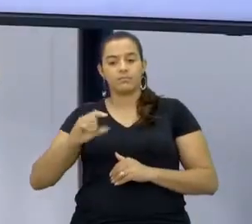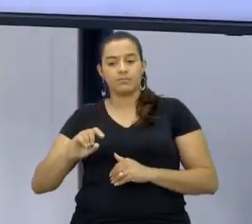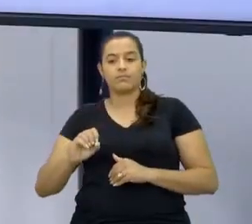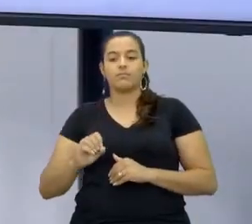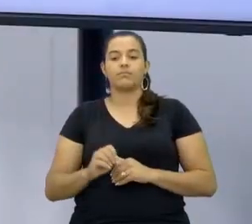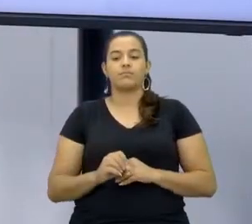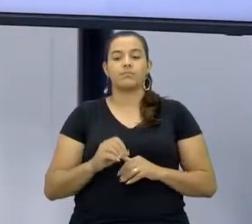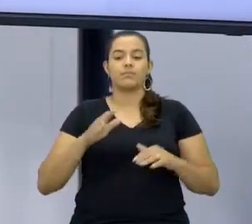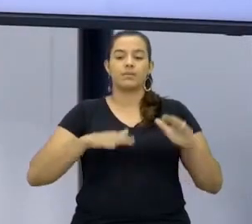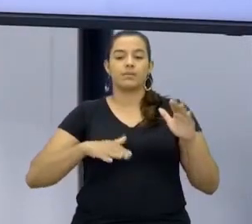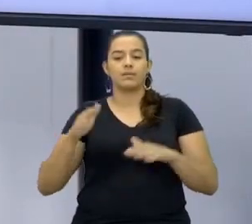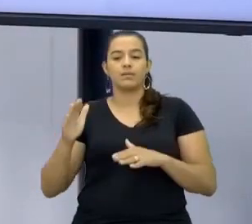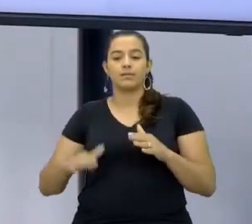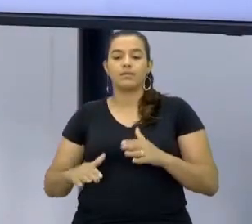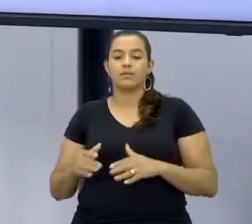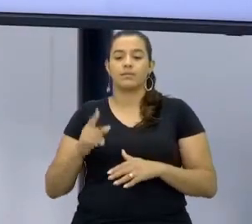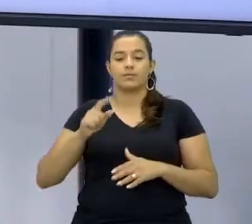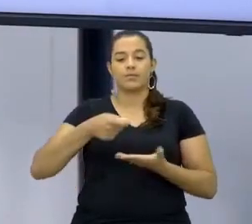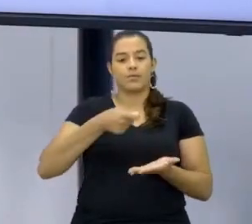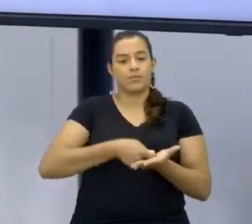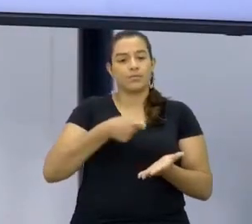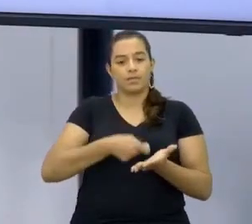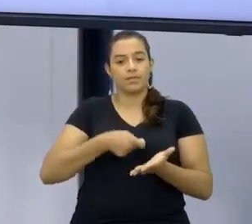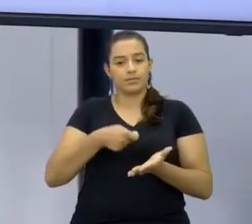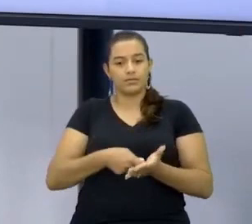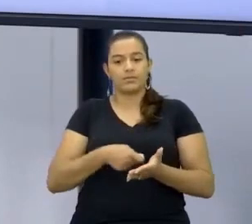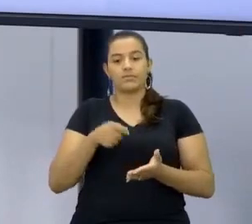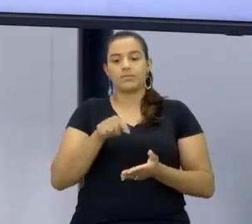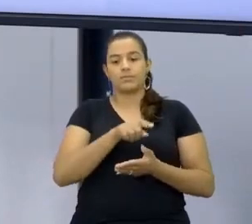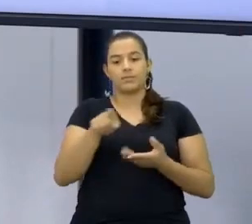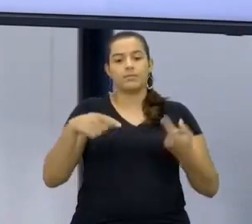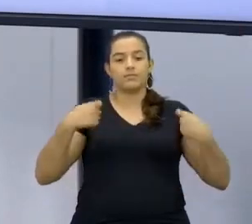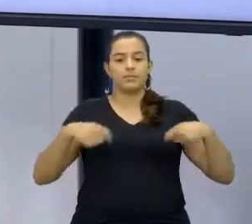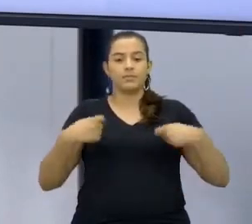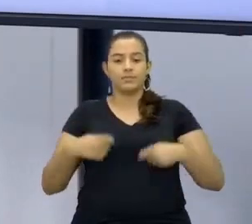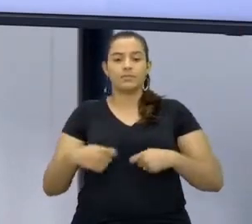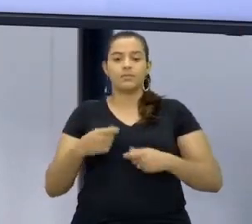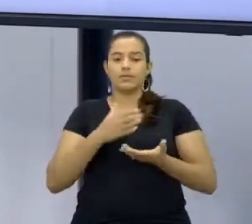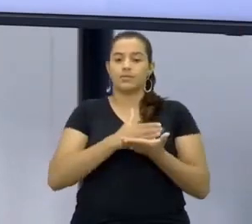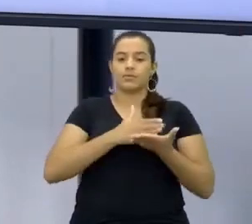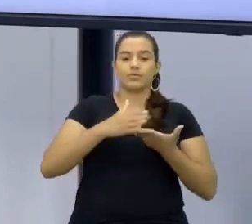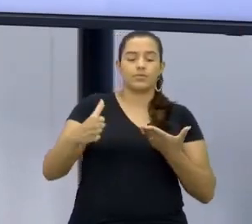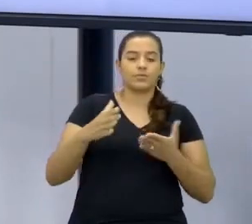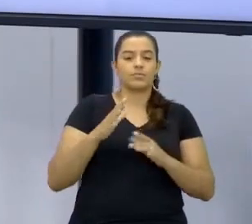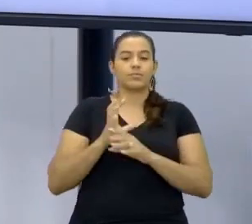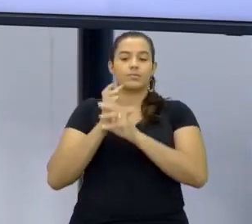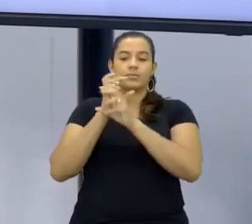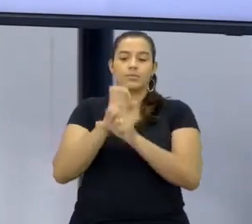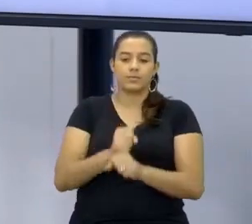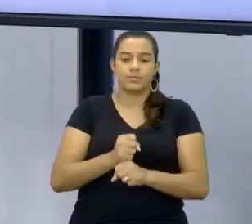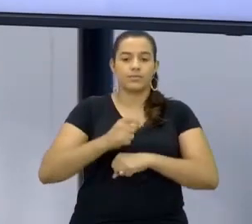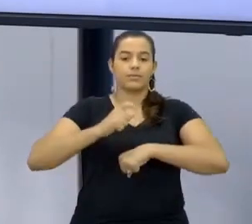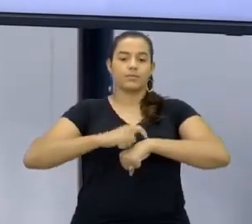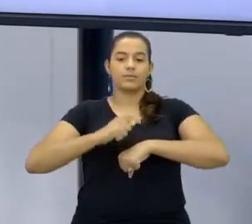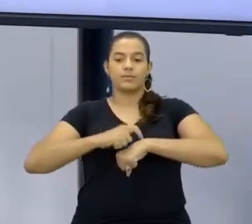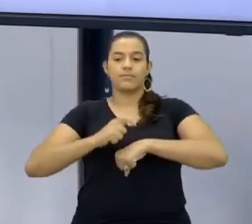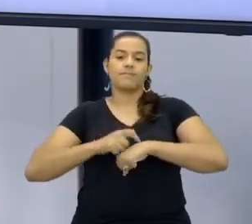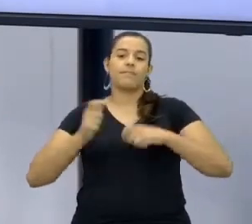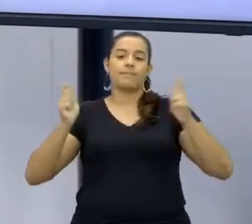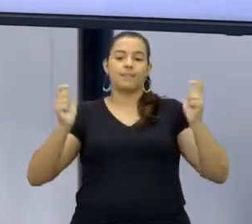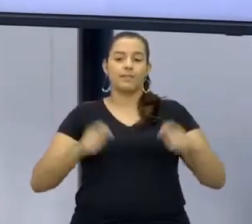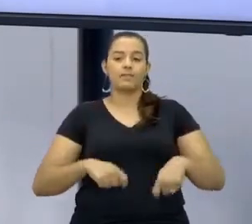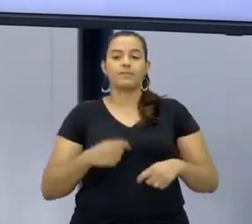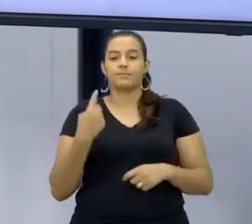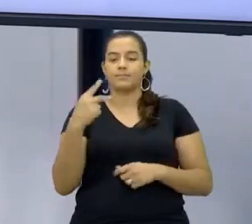gente não é obrigatório, mas você tem que considerar de onde você está começando a contar o tempo, de onde você está começando a fazer o